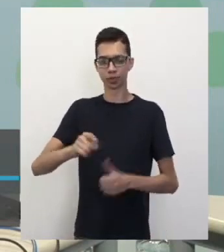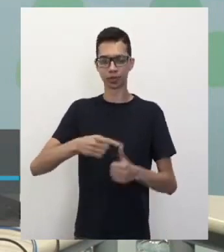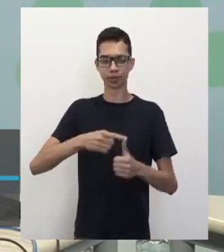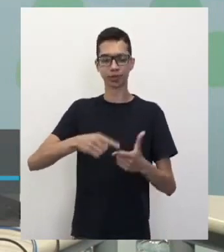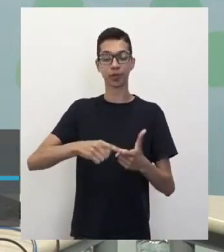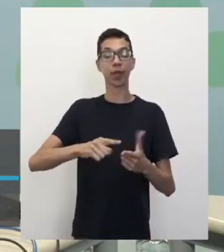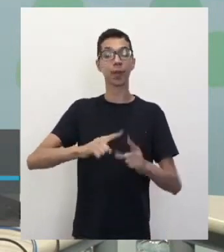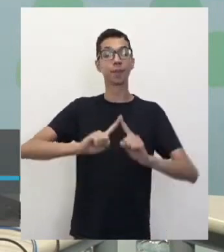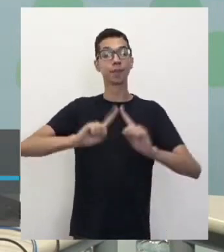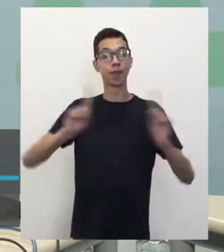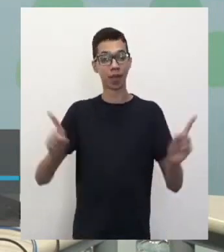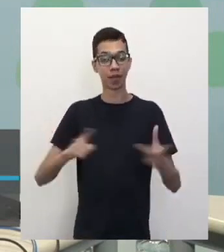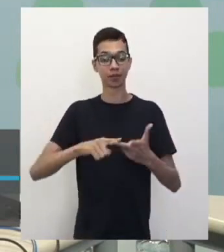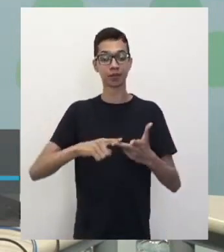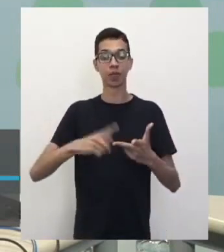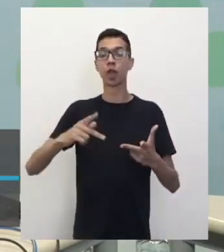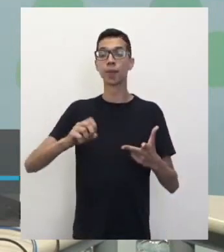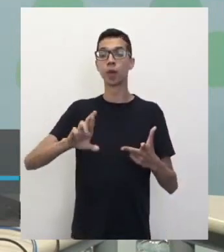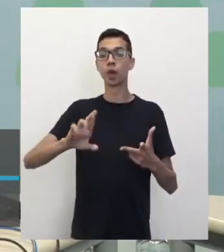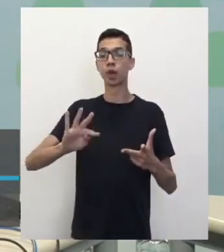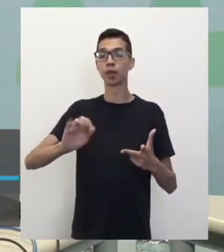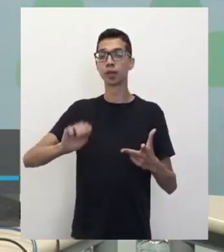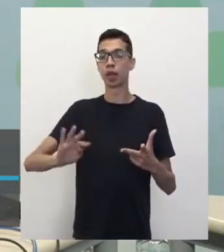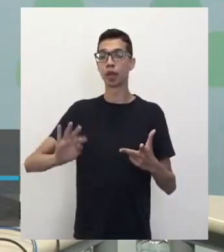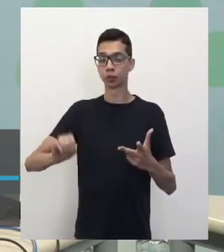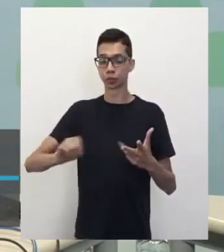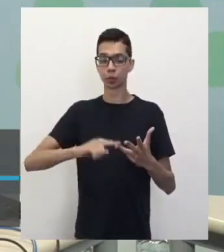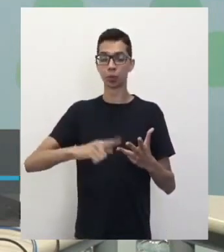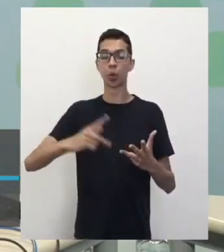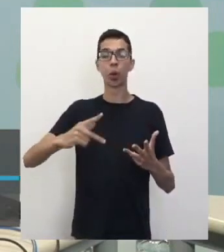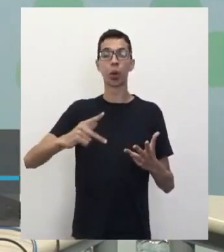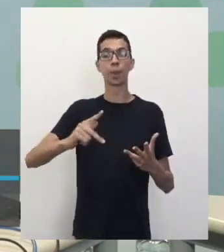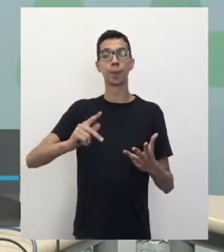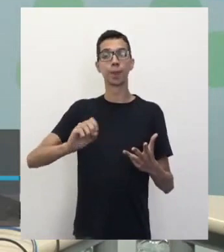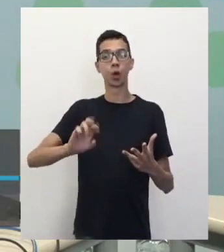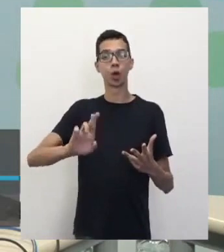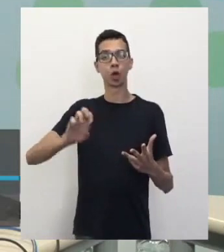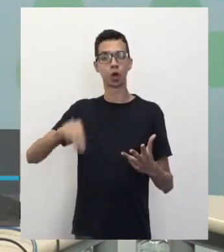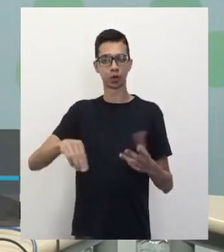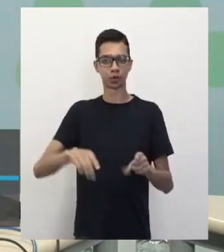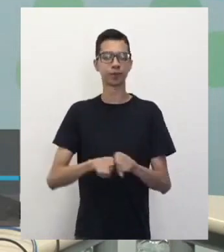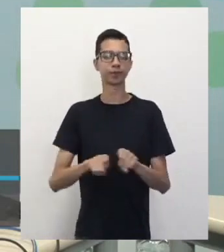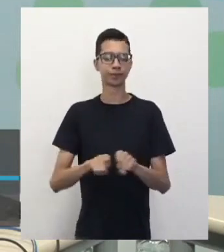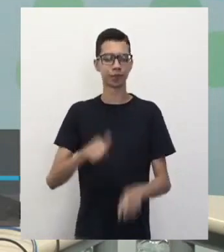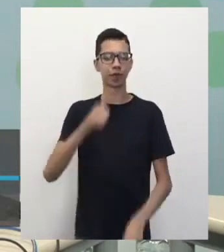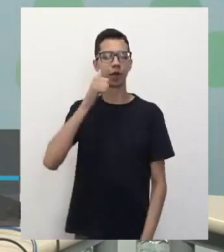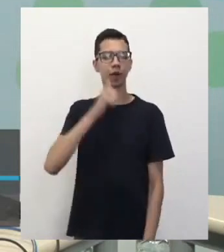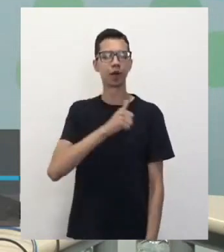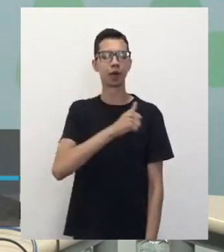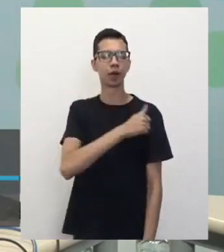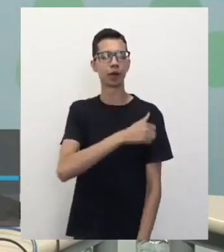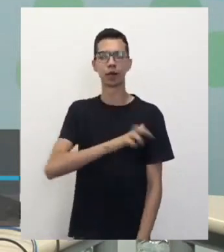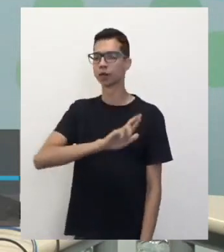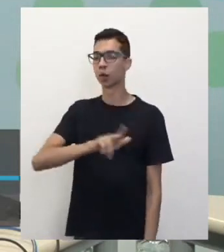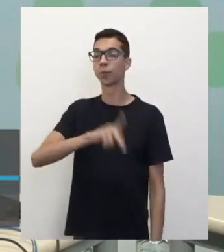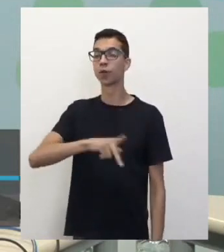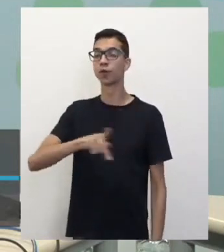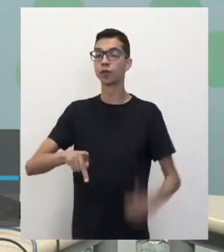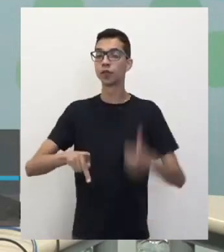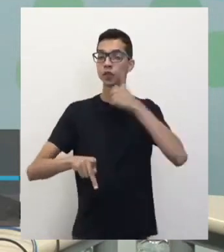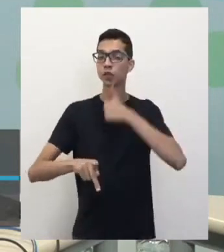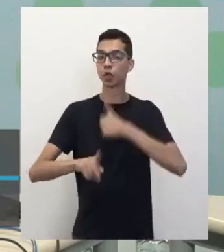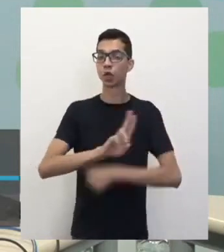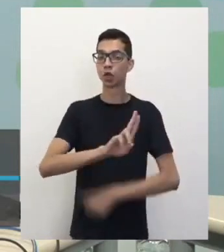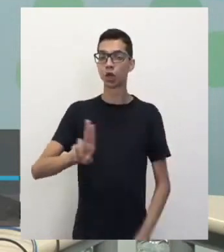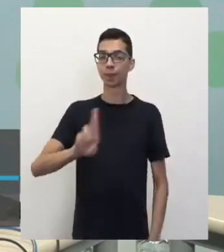e porém. Deixa eu ver aqui, a aluna... Não, a Rita colocou porquê na